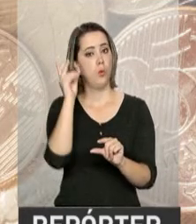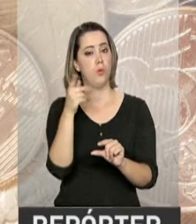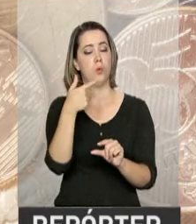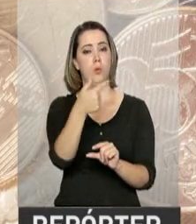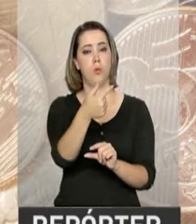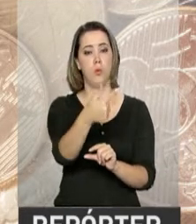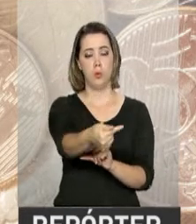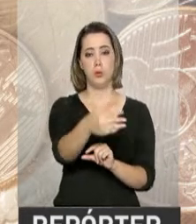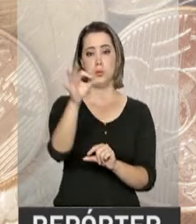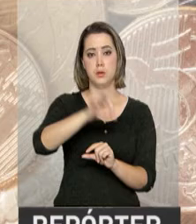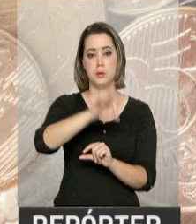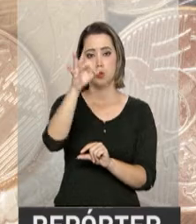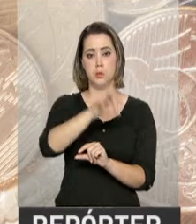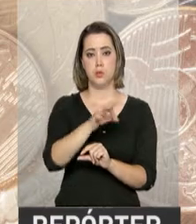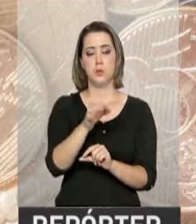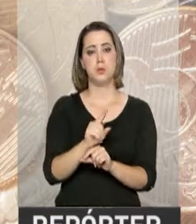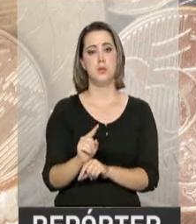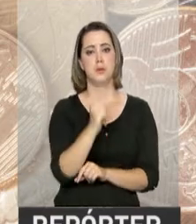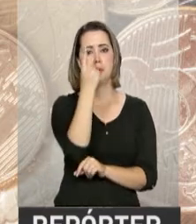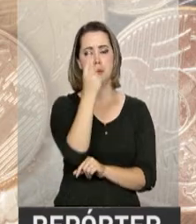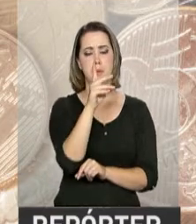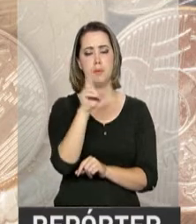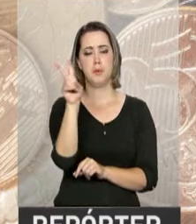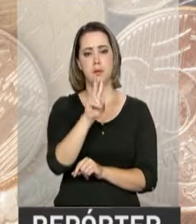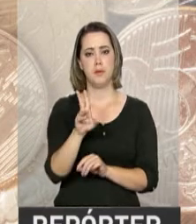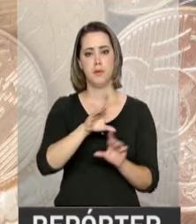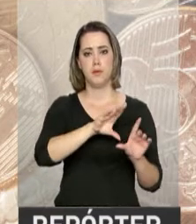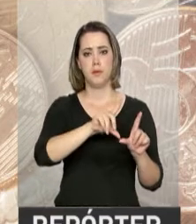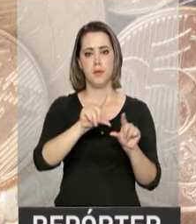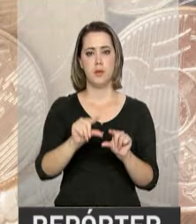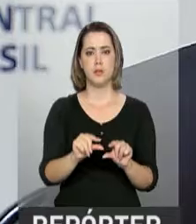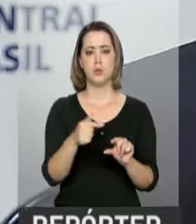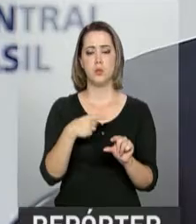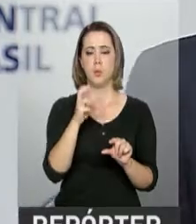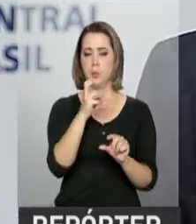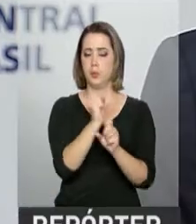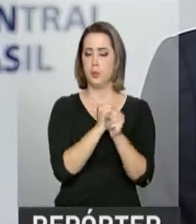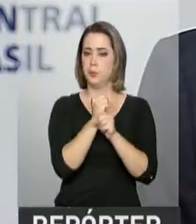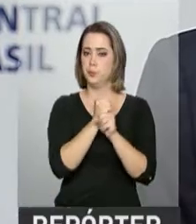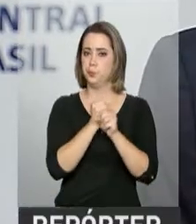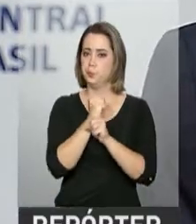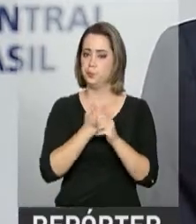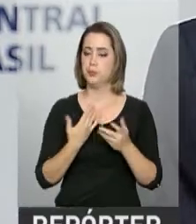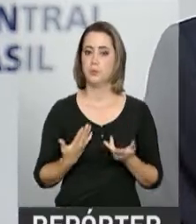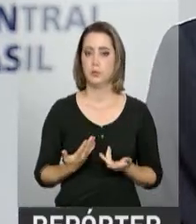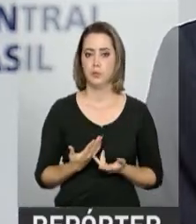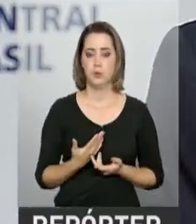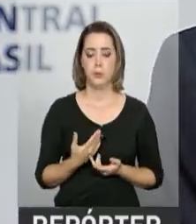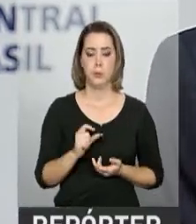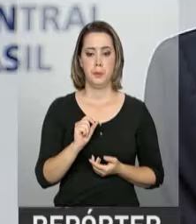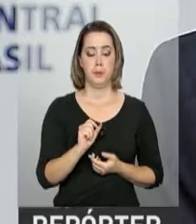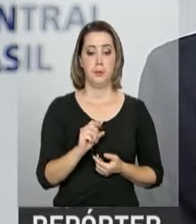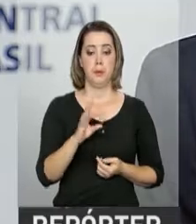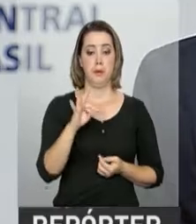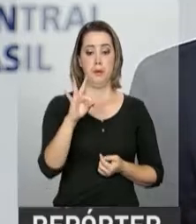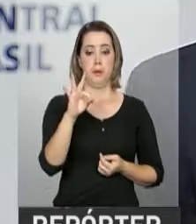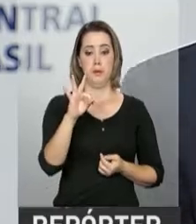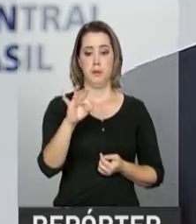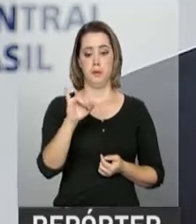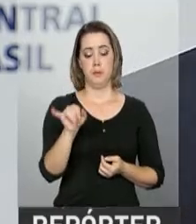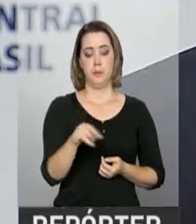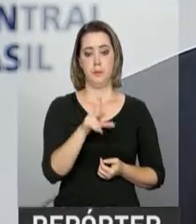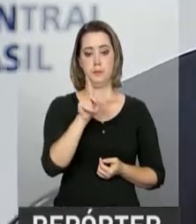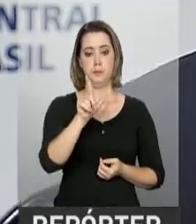para 7 por cento a primeira queda em quase cinco anos na tjlp ela tem a sua